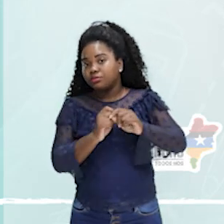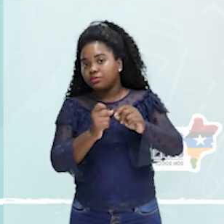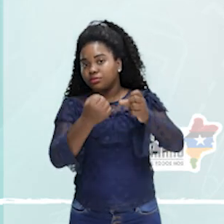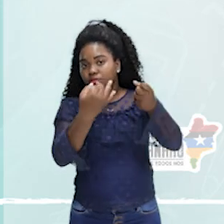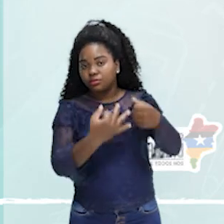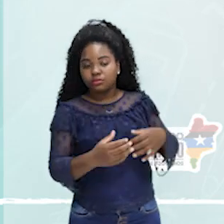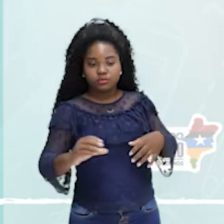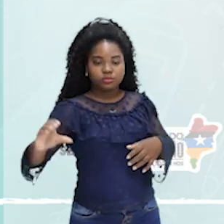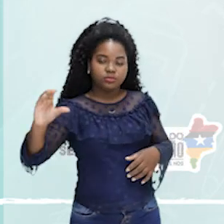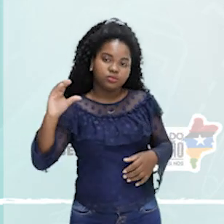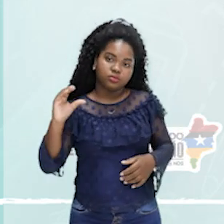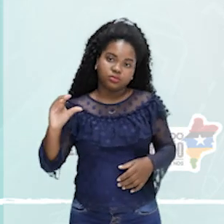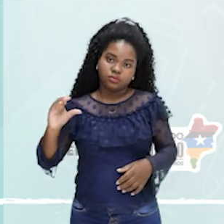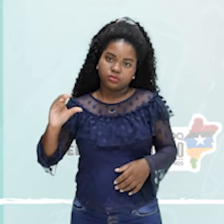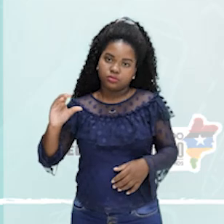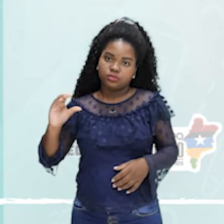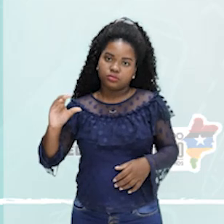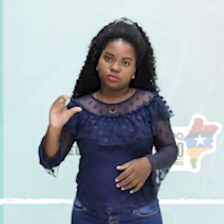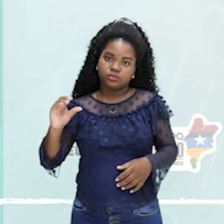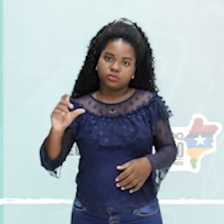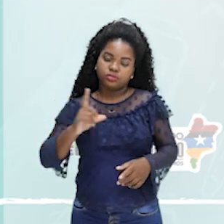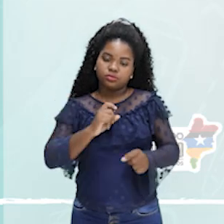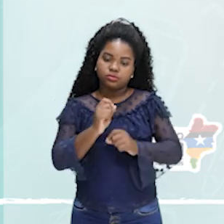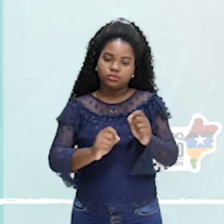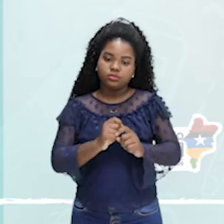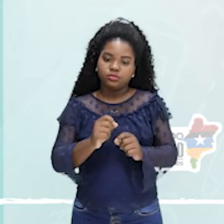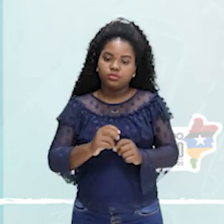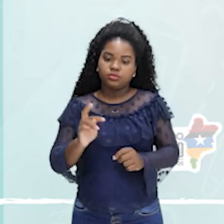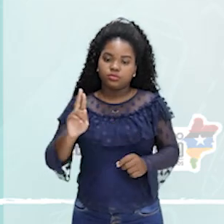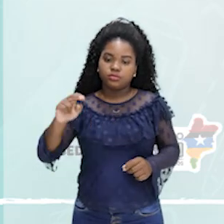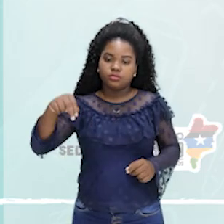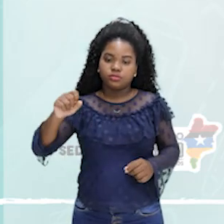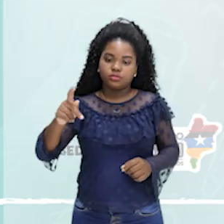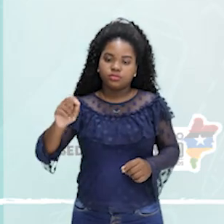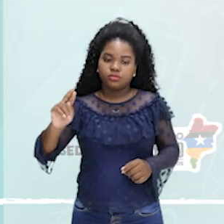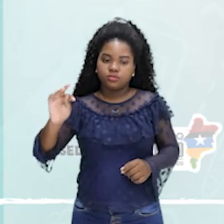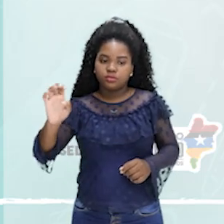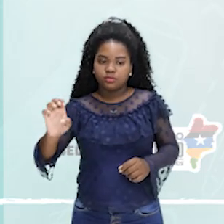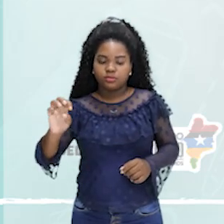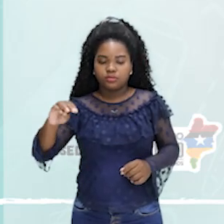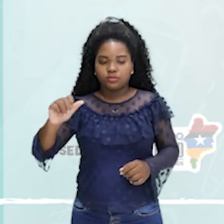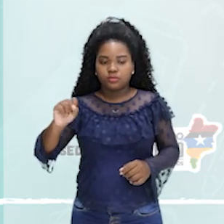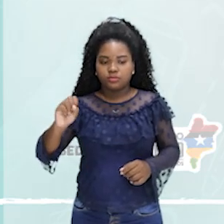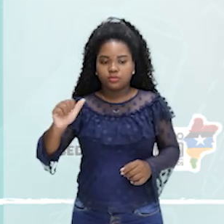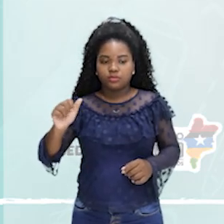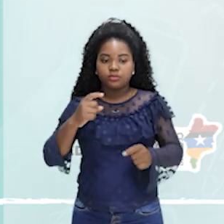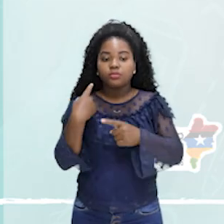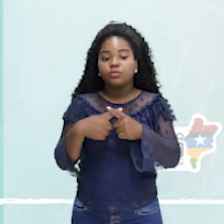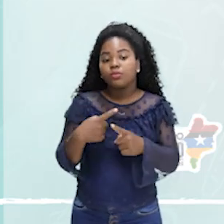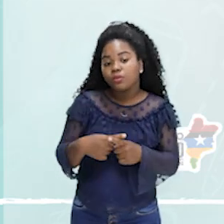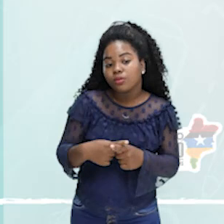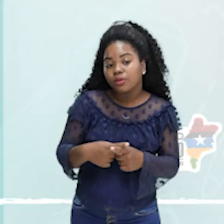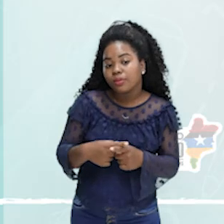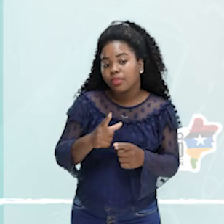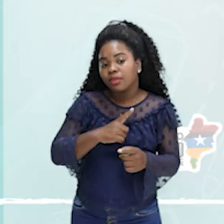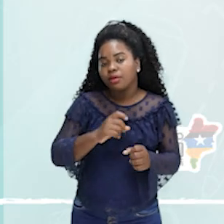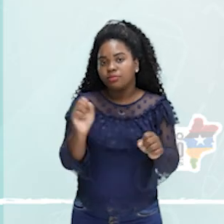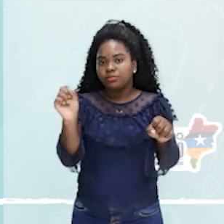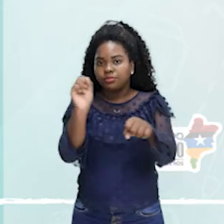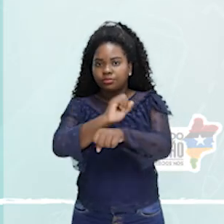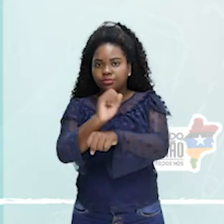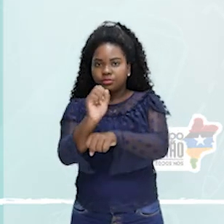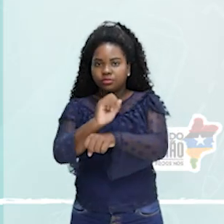aí de transporte de massa, porque na charge nós temos um carro com o